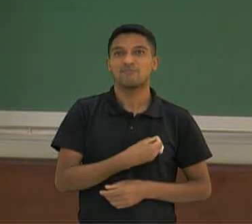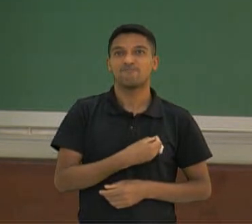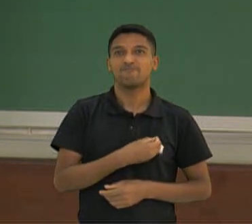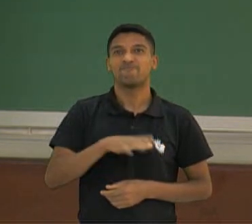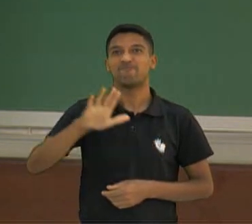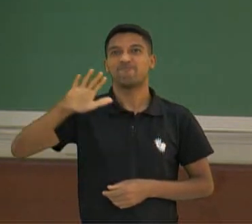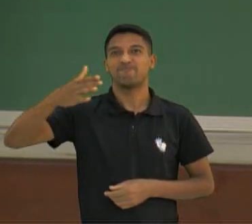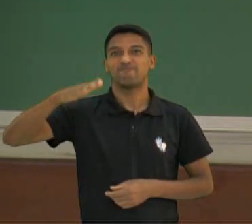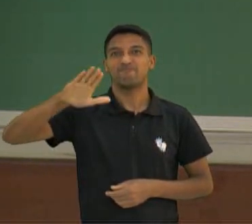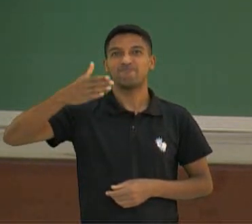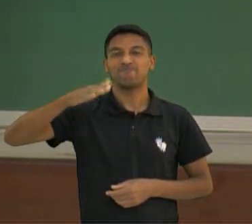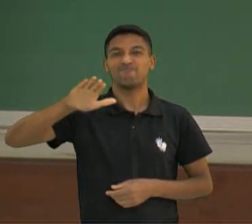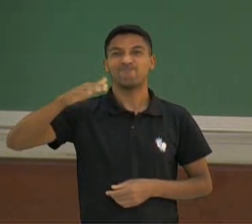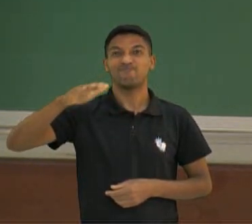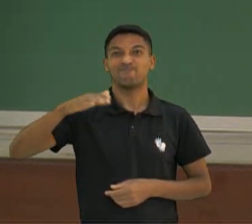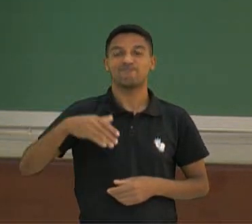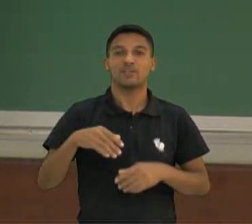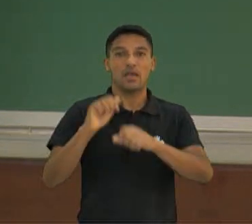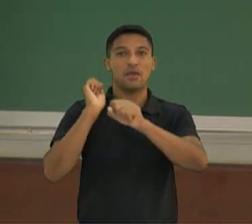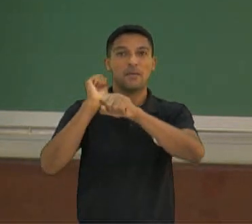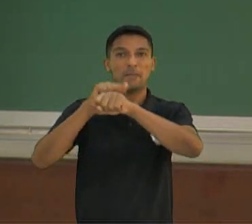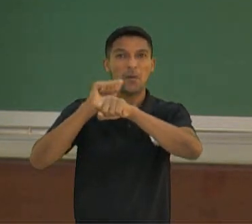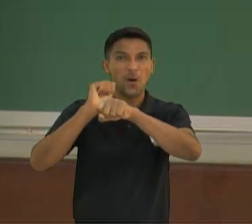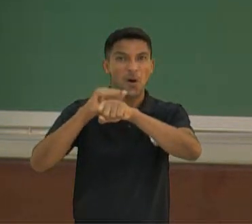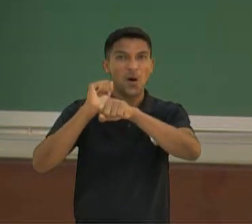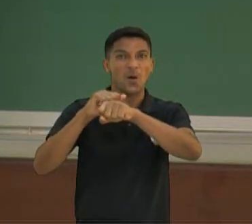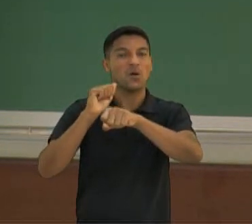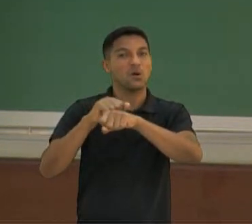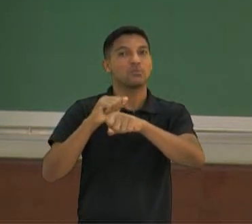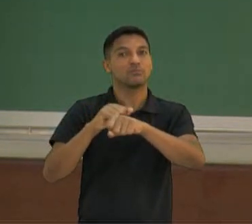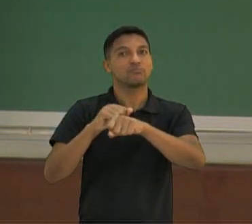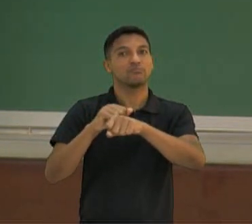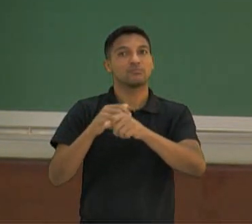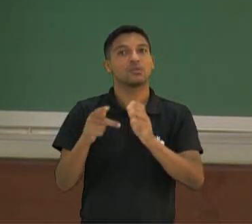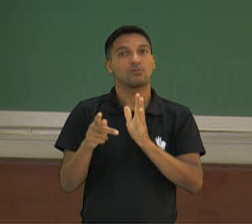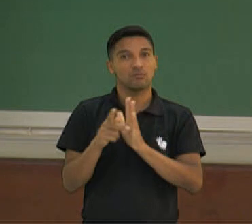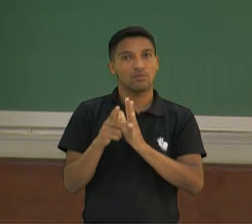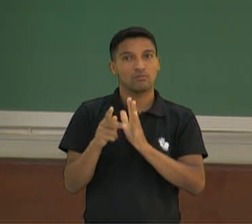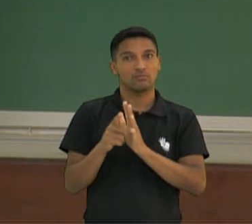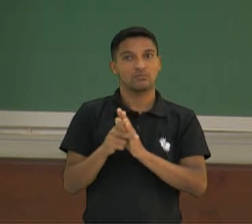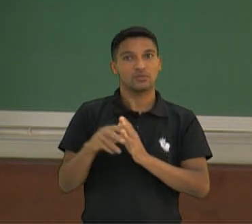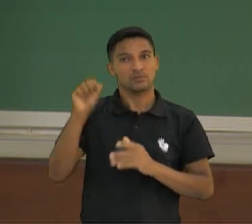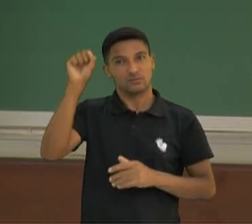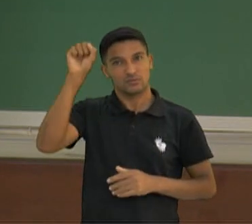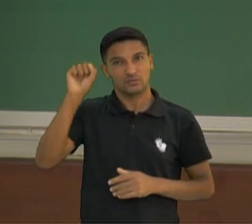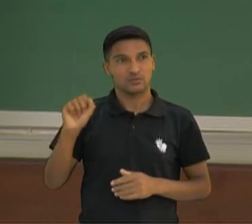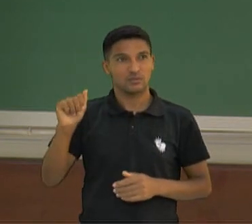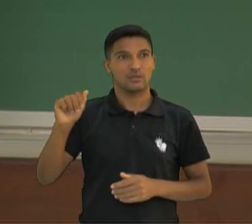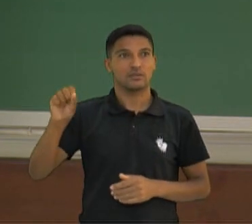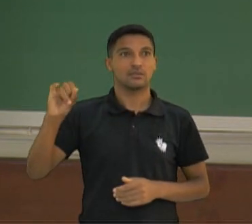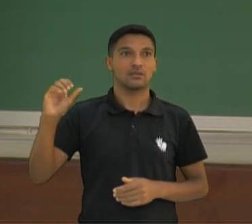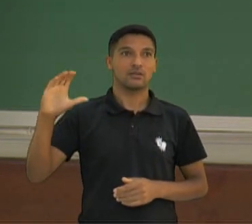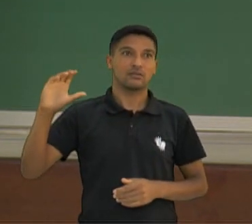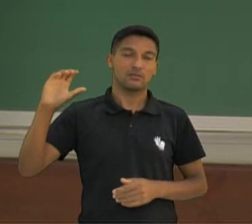É considerada a mais pobre das subdivisões asiáticas. Muita gente, muita